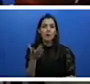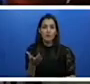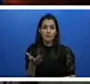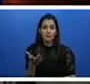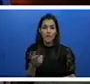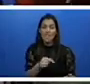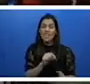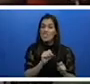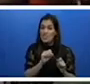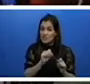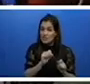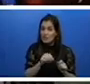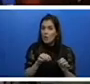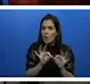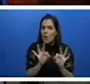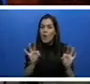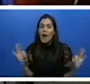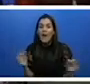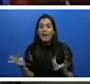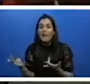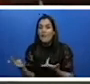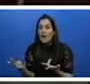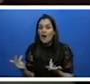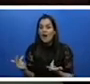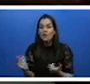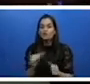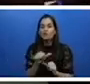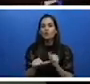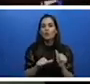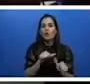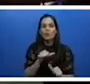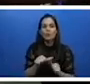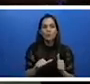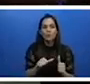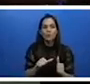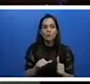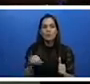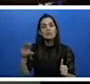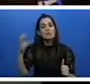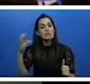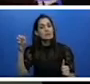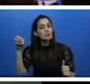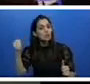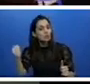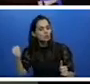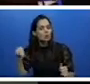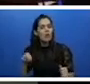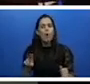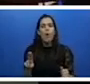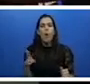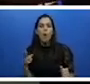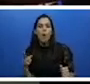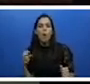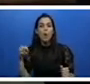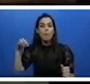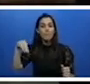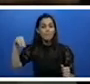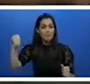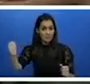o comprimento é o mesmo. O que muda se eu apresento em centímetro ou em